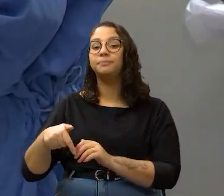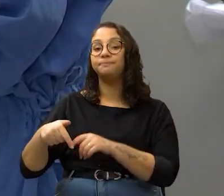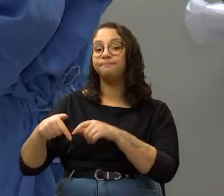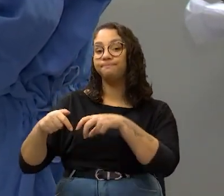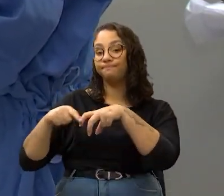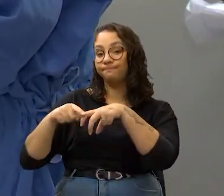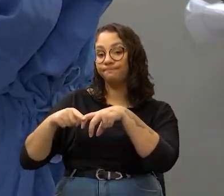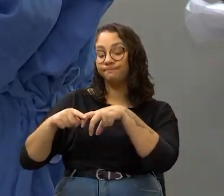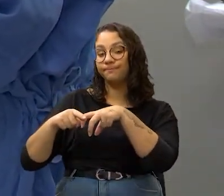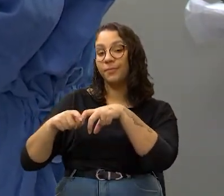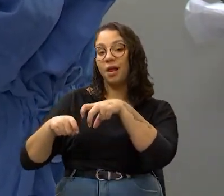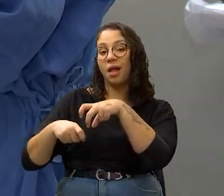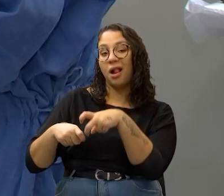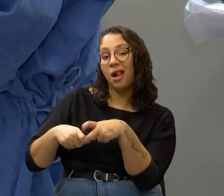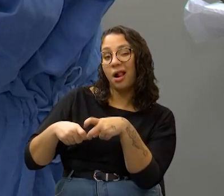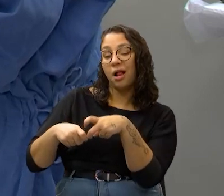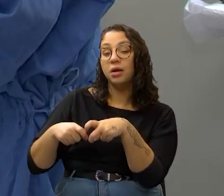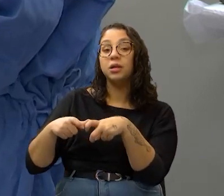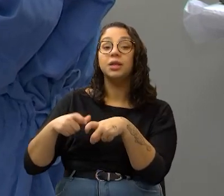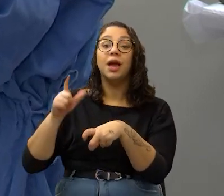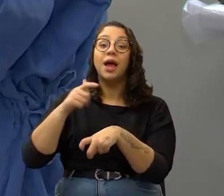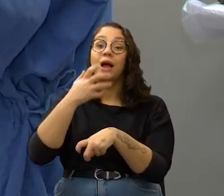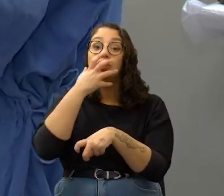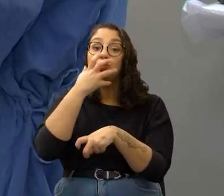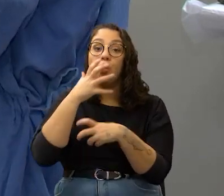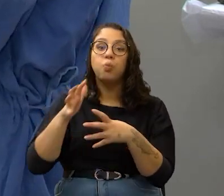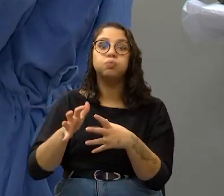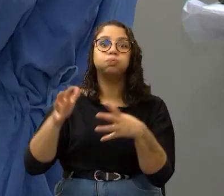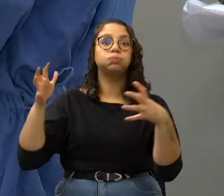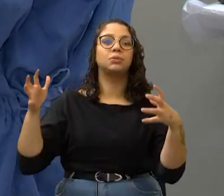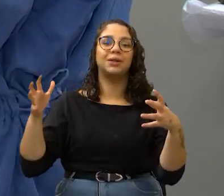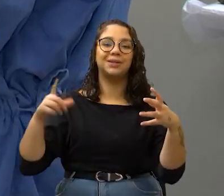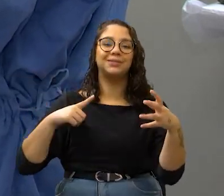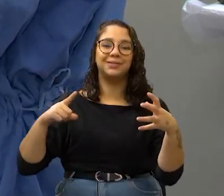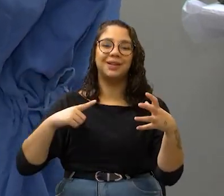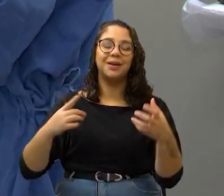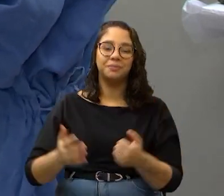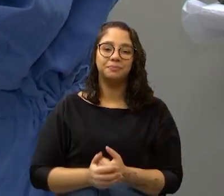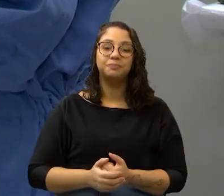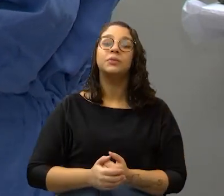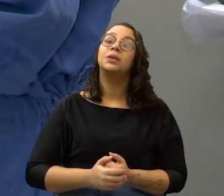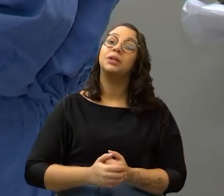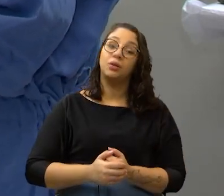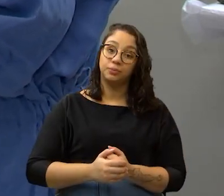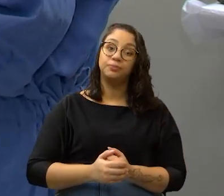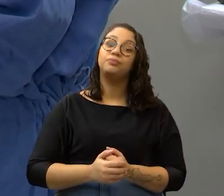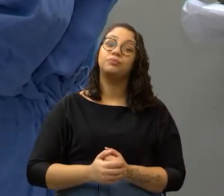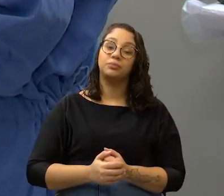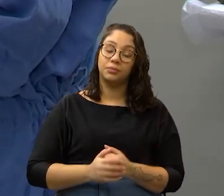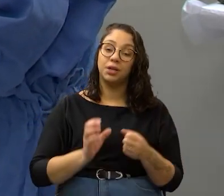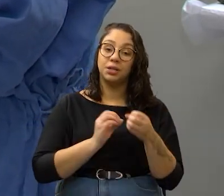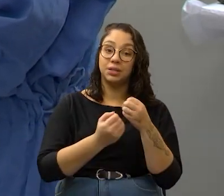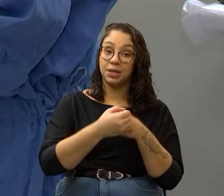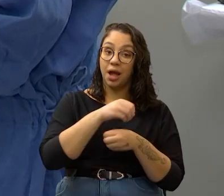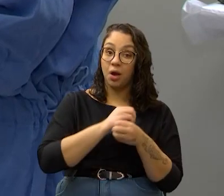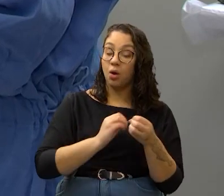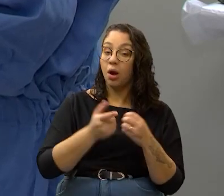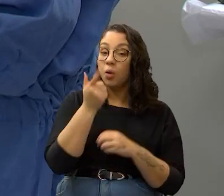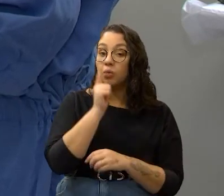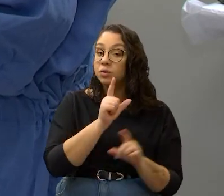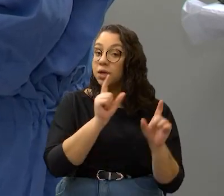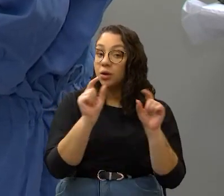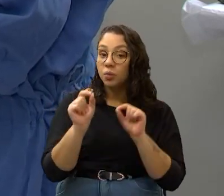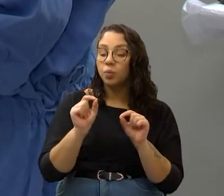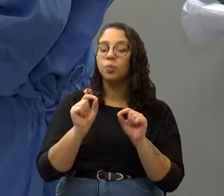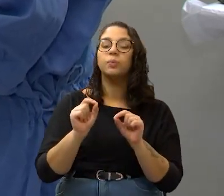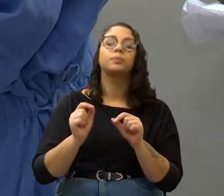acometer cães de grande porte. Então, as células, nessa doença, por exemplo, elas conseguem ter